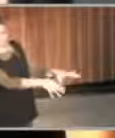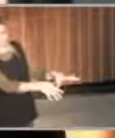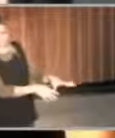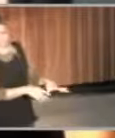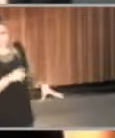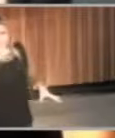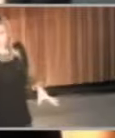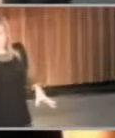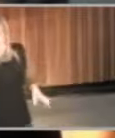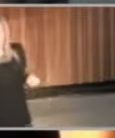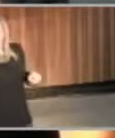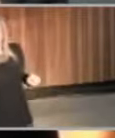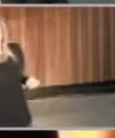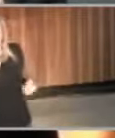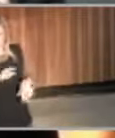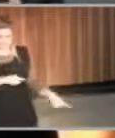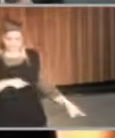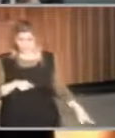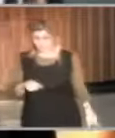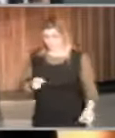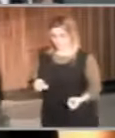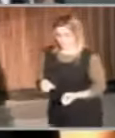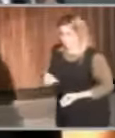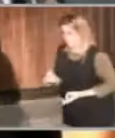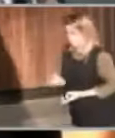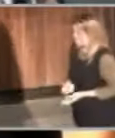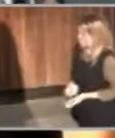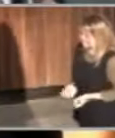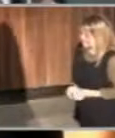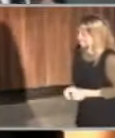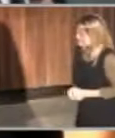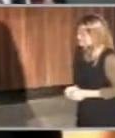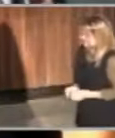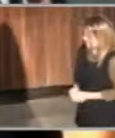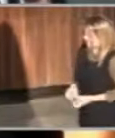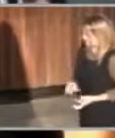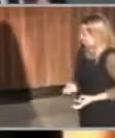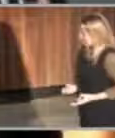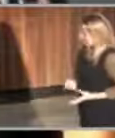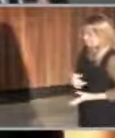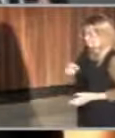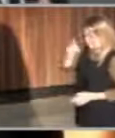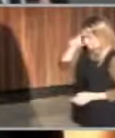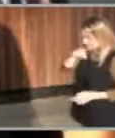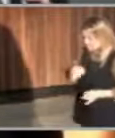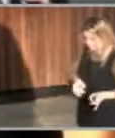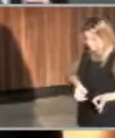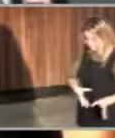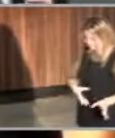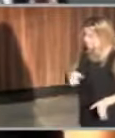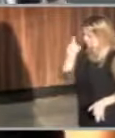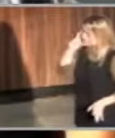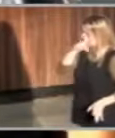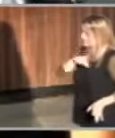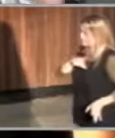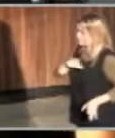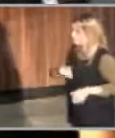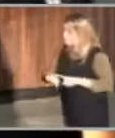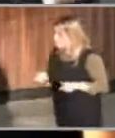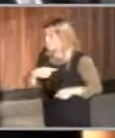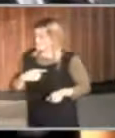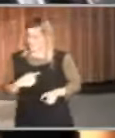quando as pessoas experimentam Jesus lá dentro ardendo dentro da alma deles aí